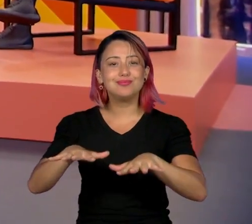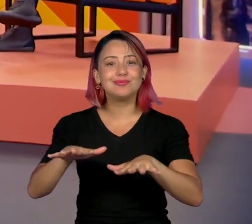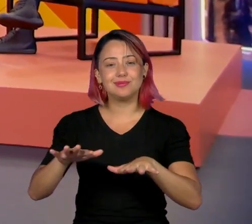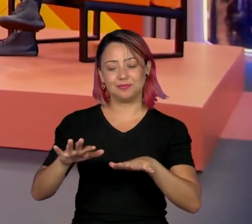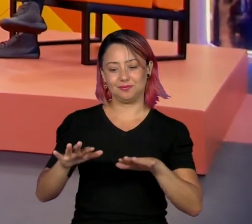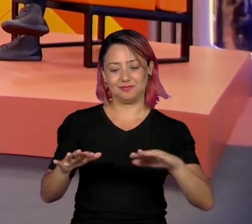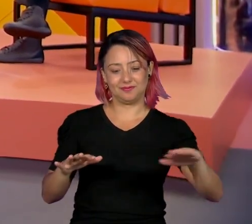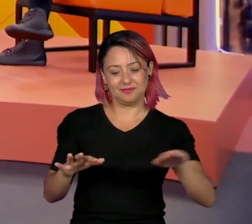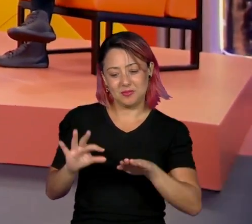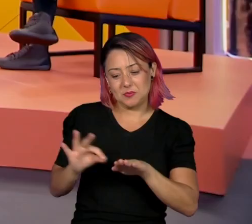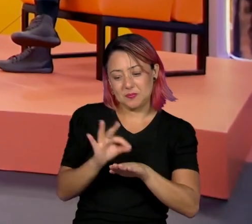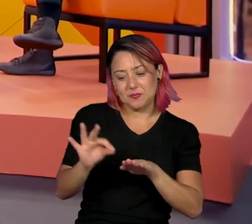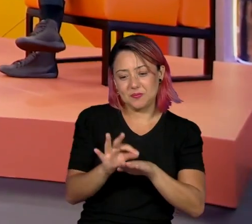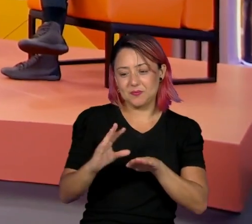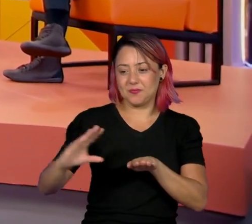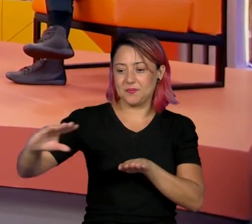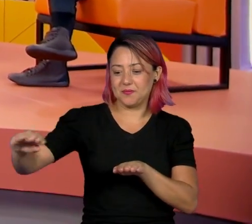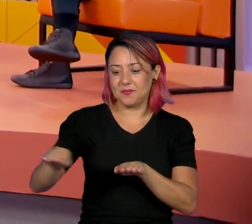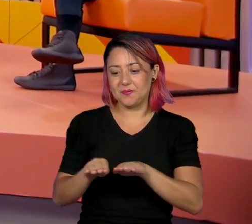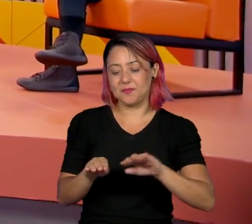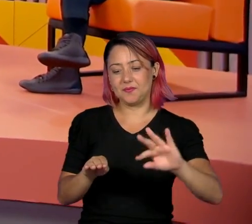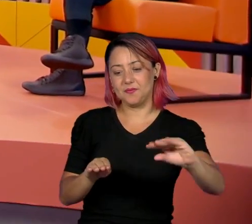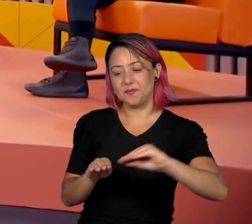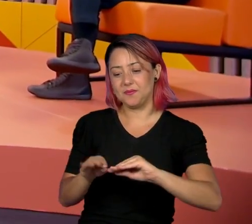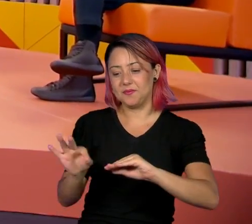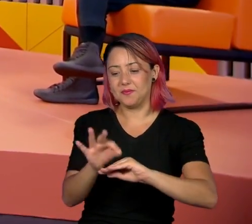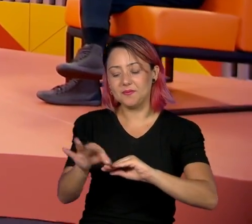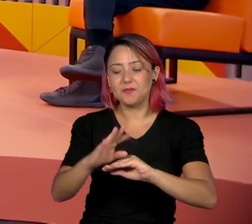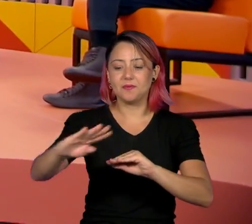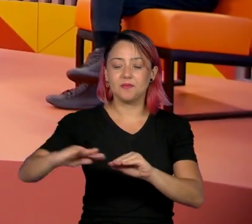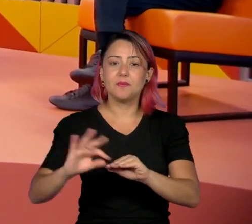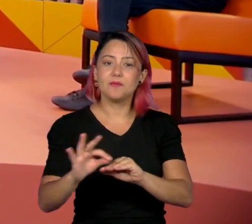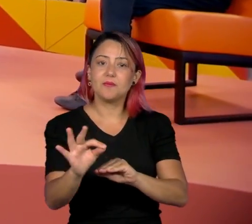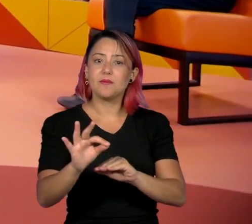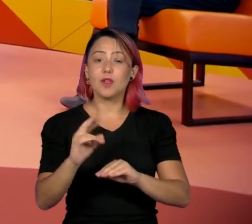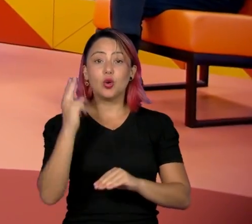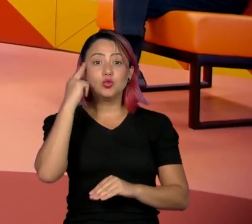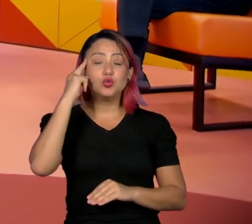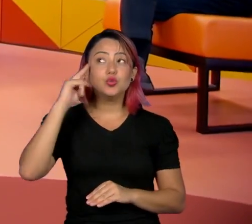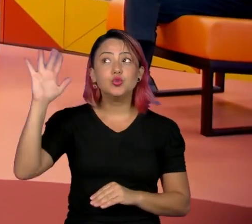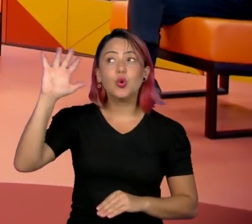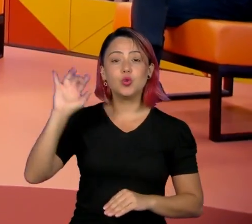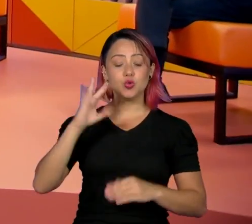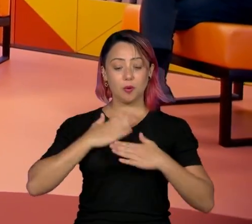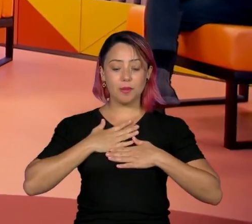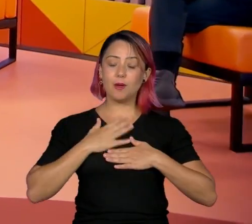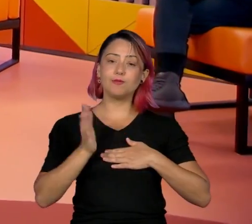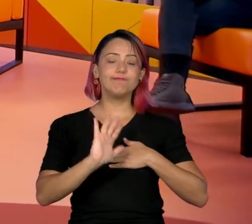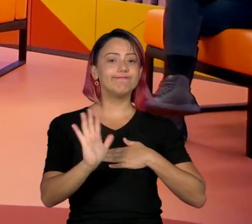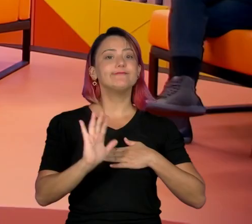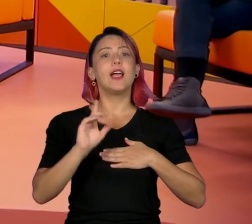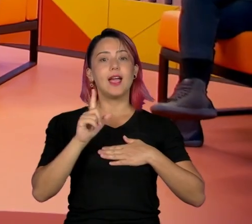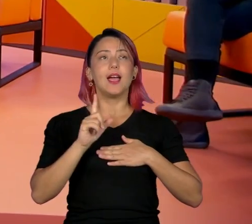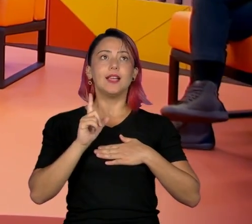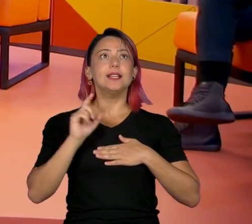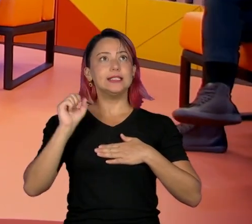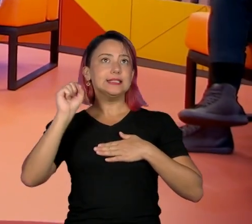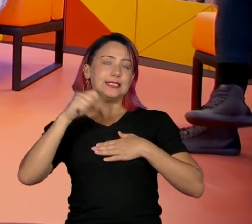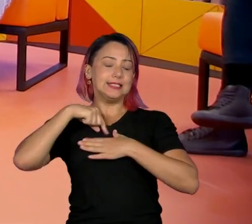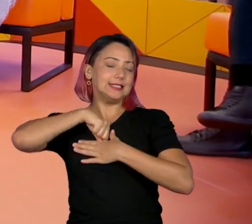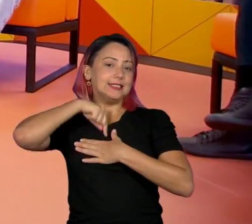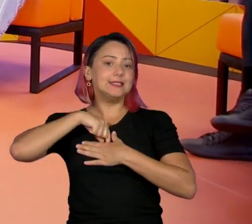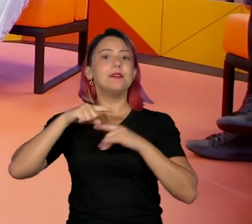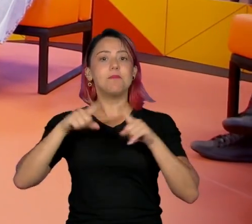criando um sonho que não é só nosso, né, no fim do dia, apesar de ser uma construção nossa, acaba